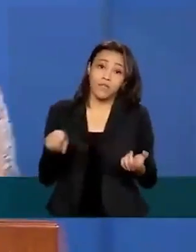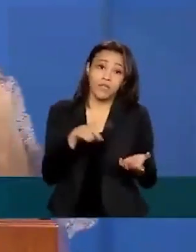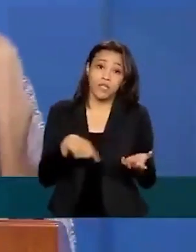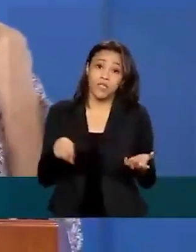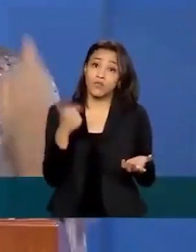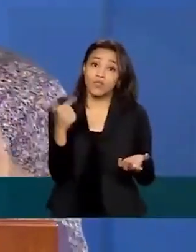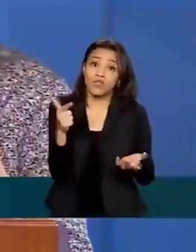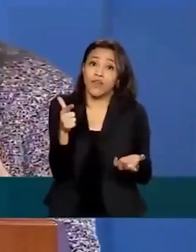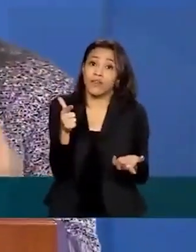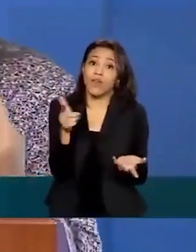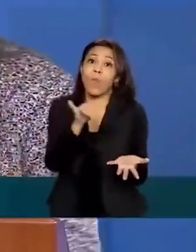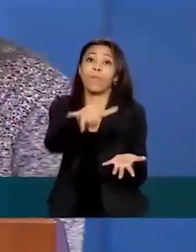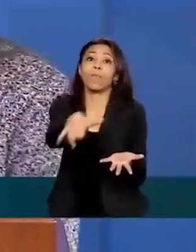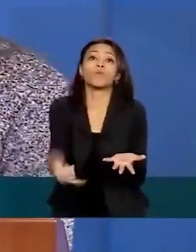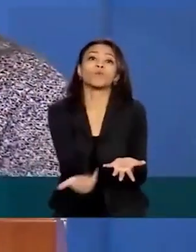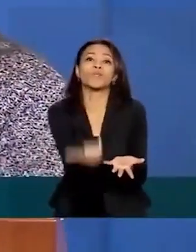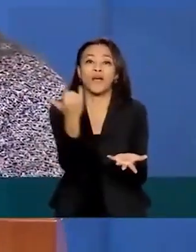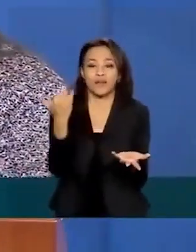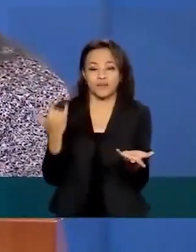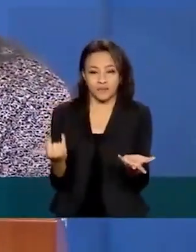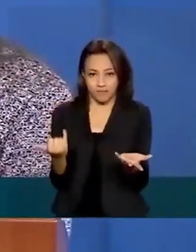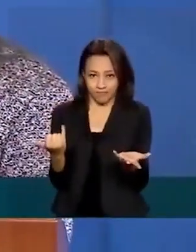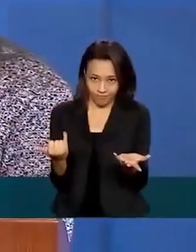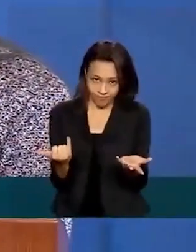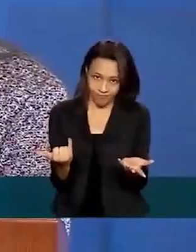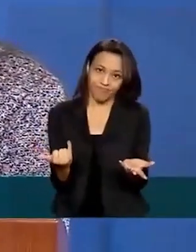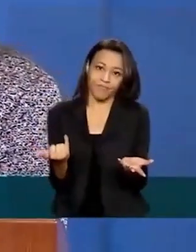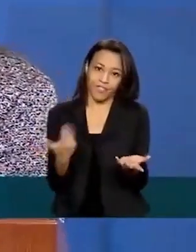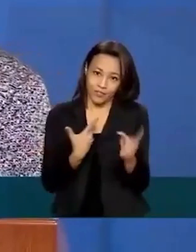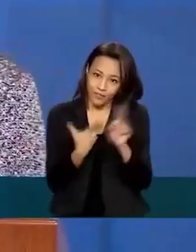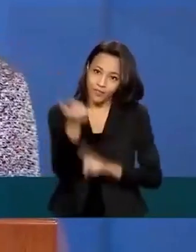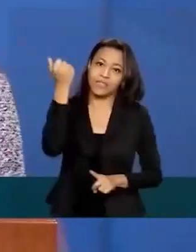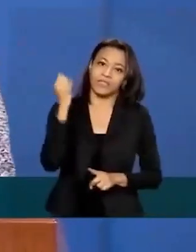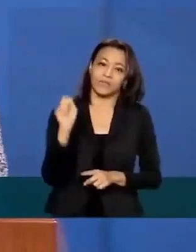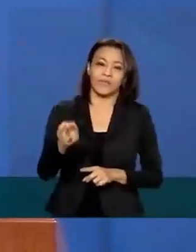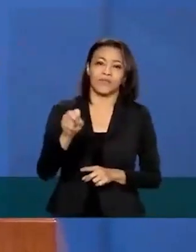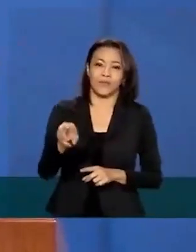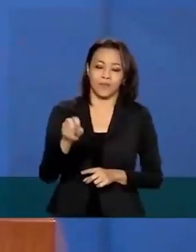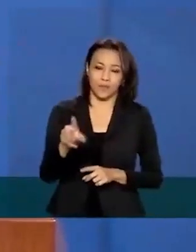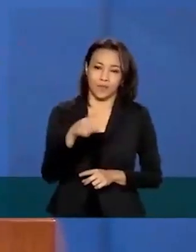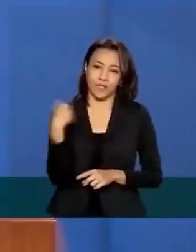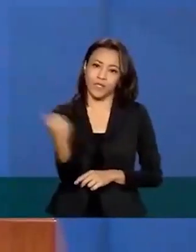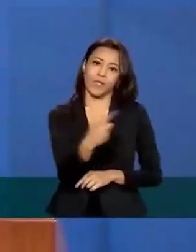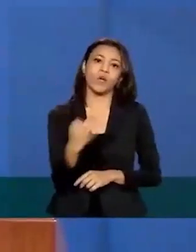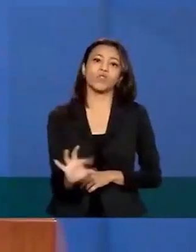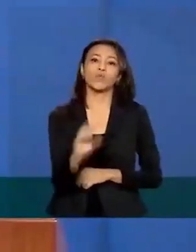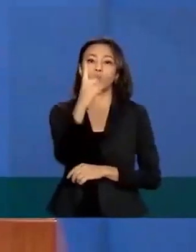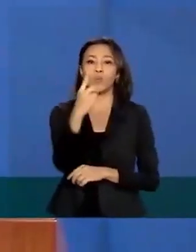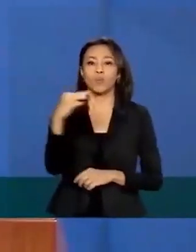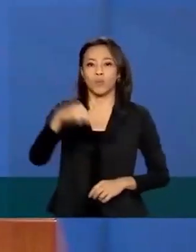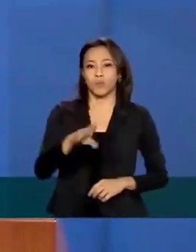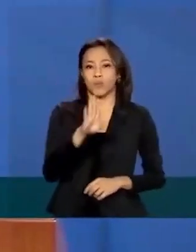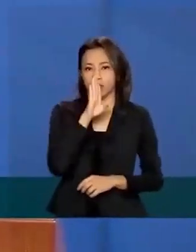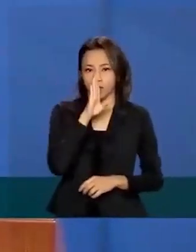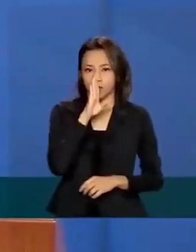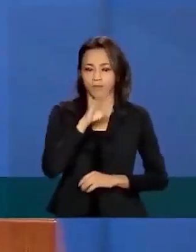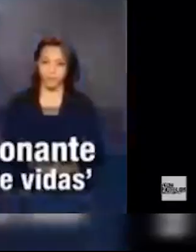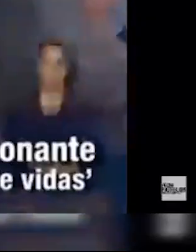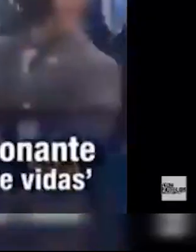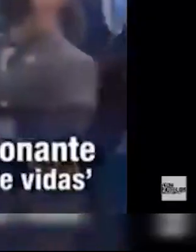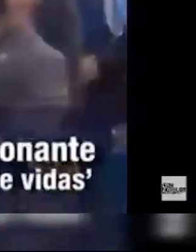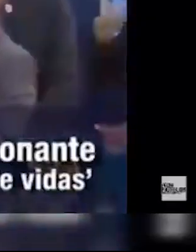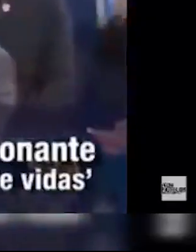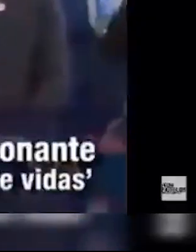de tentar venceram o vírus que façamos esse minuto de silêncio